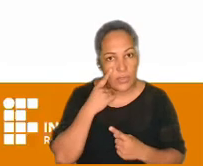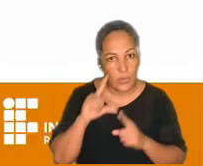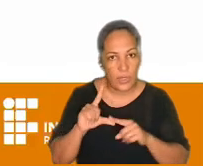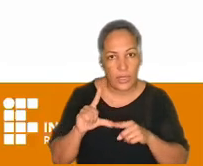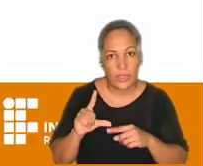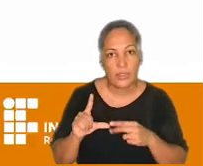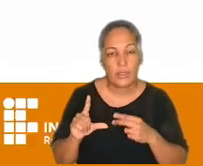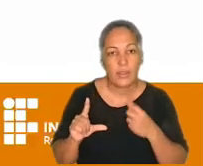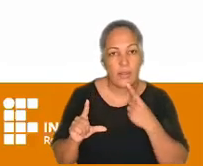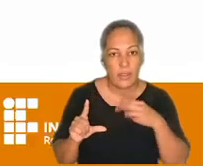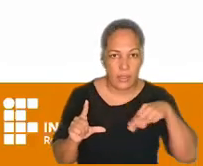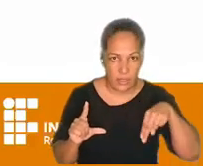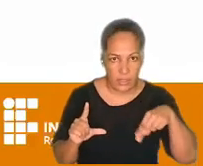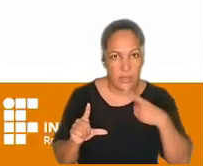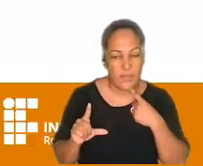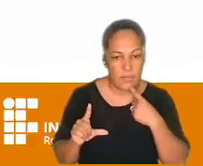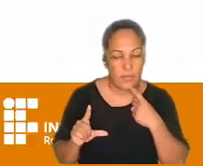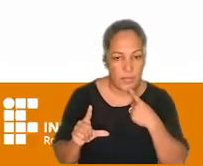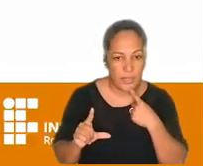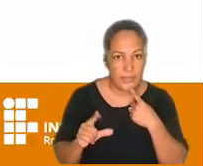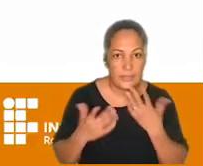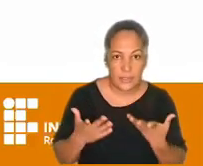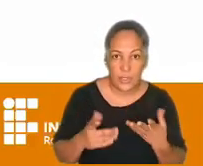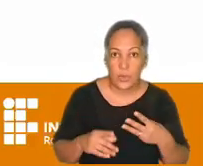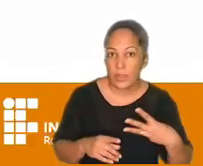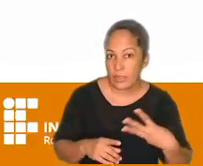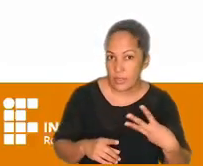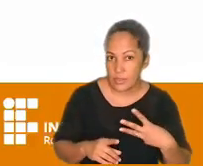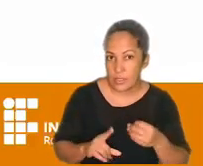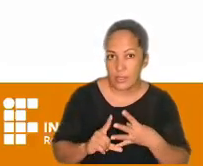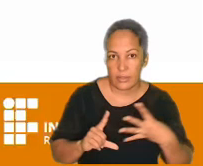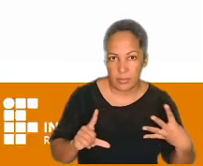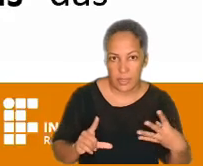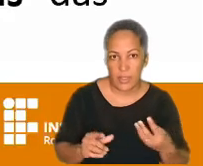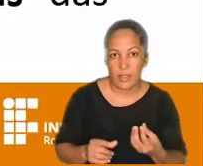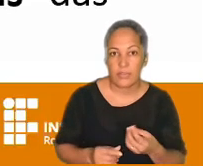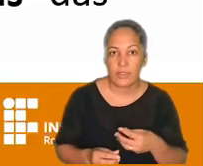ó. Então, a terceira tabela que vai ficar com o N.